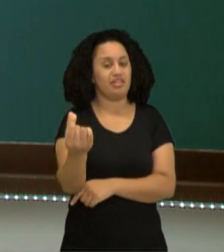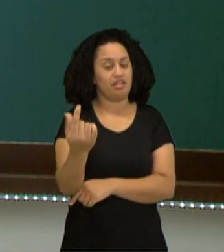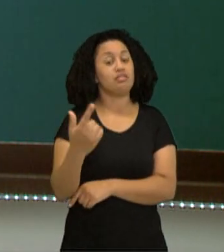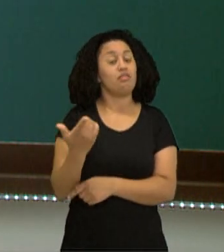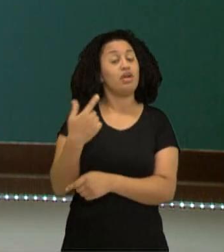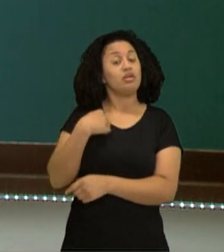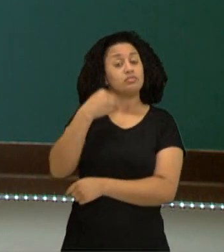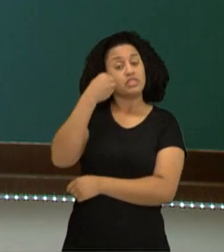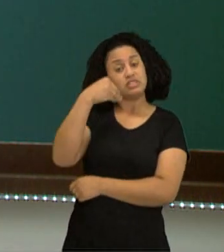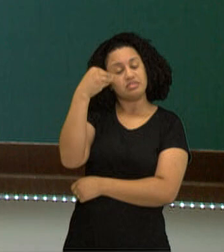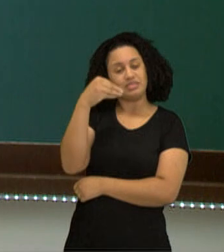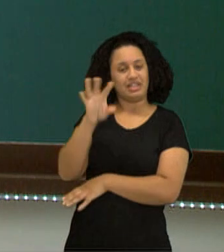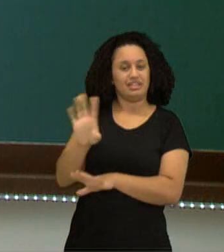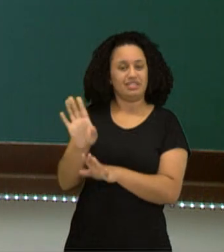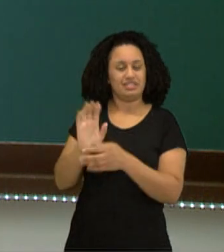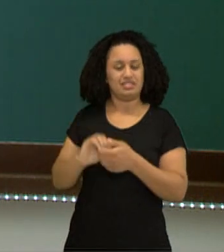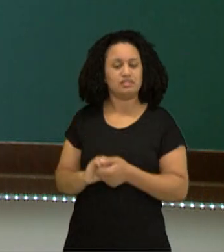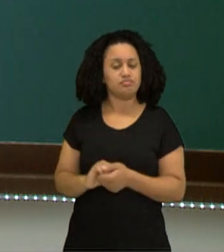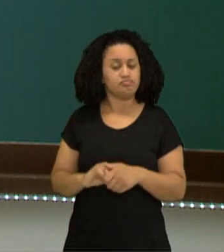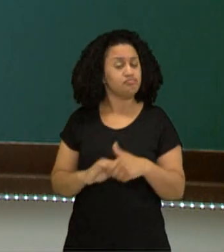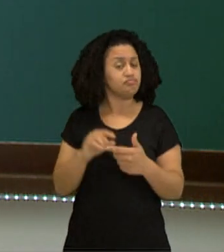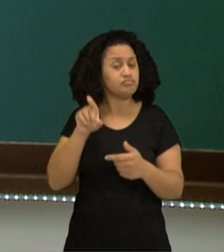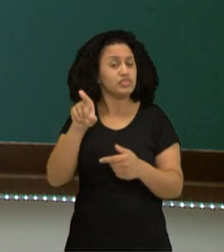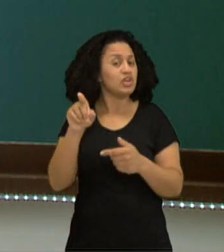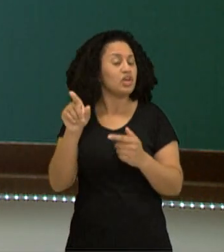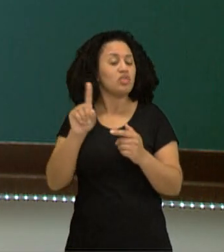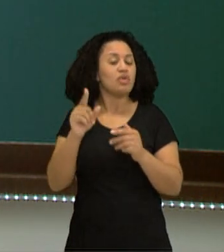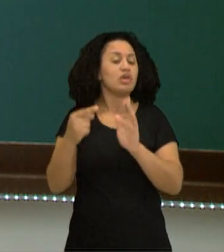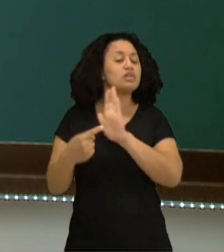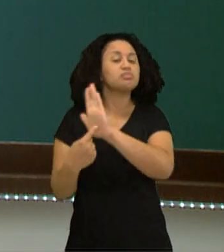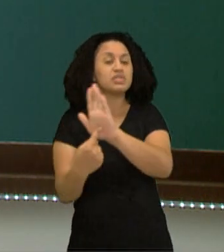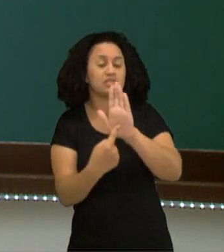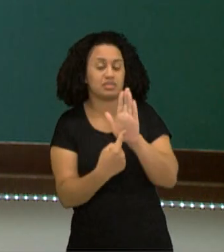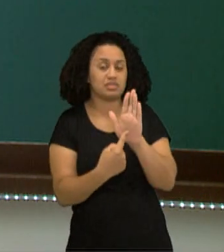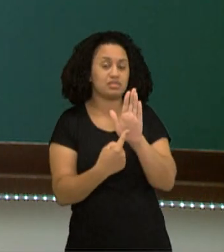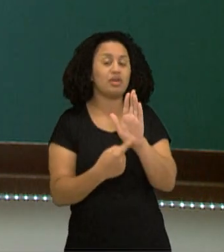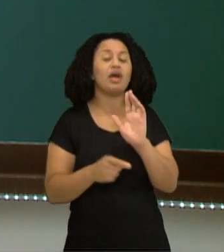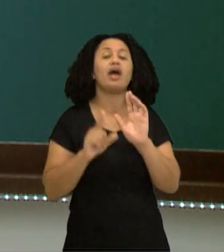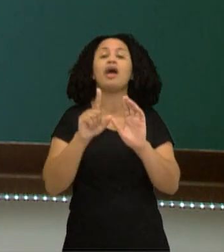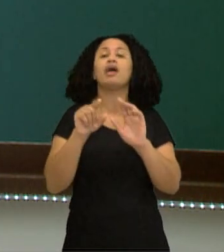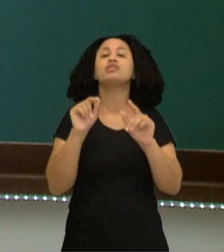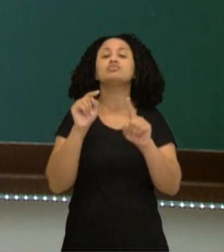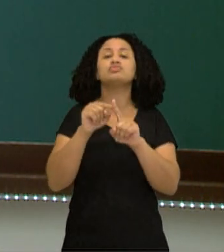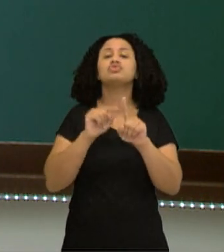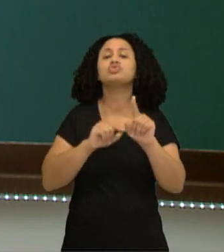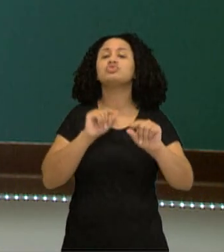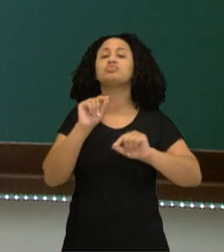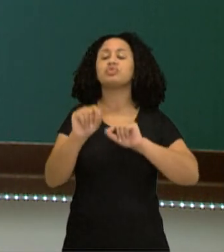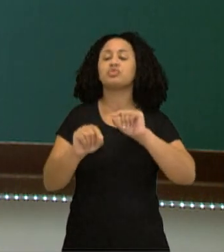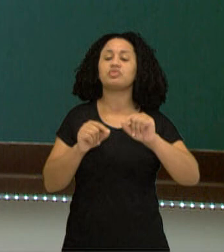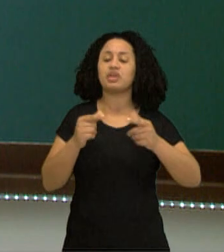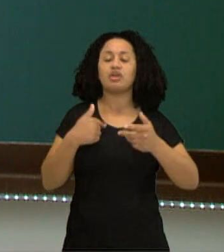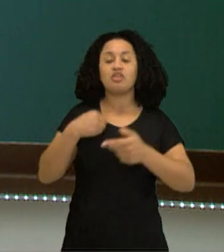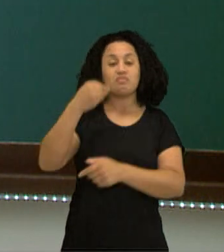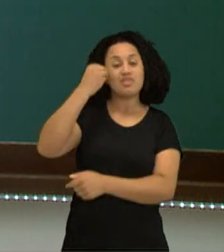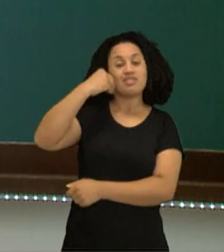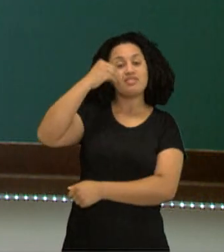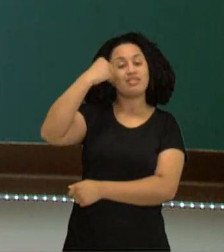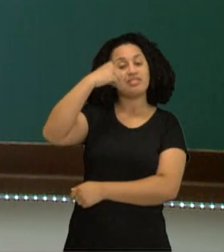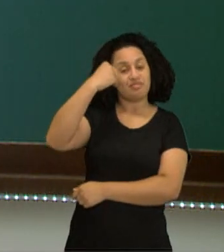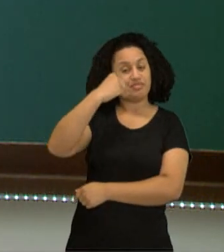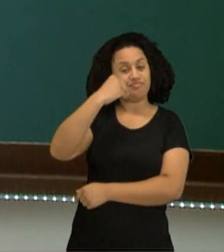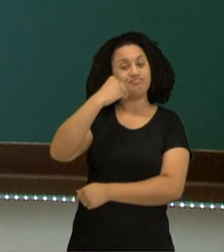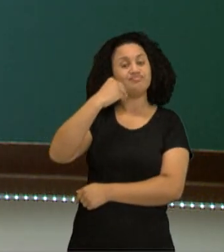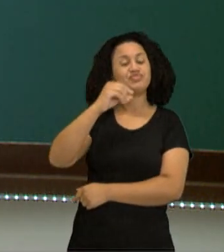experiência, Não, o happening não é uma apresentação, ele é uma experiência que